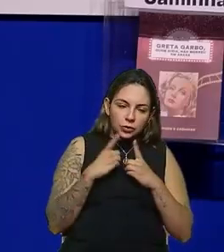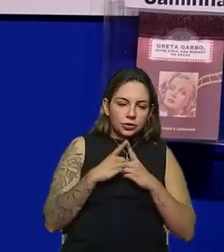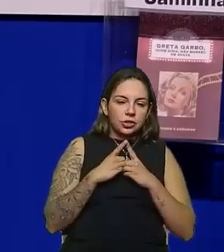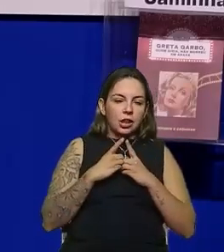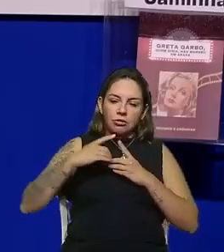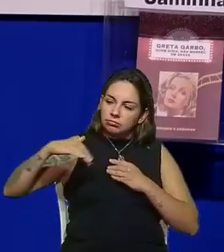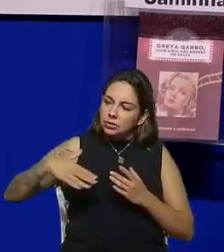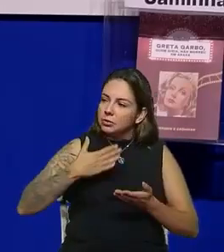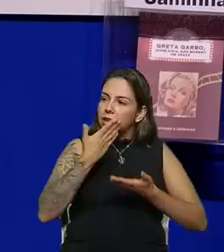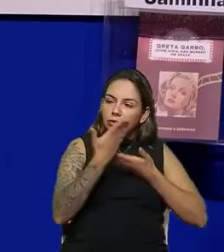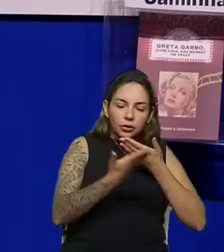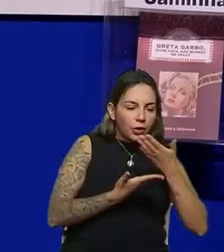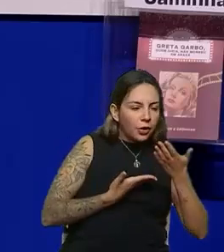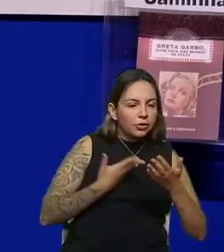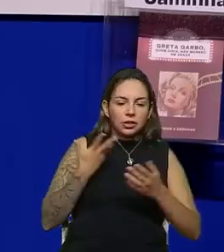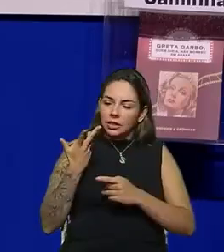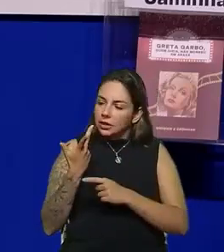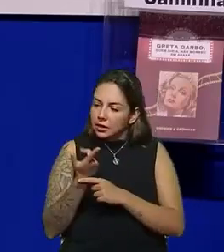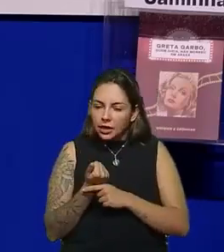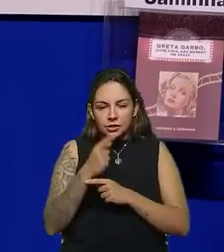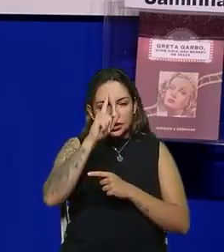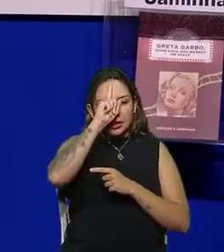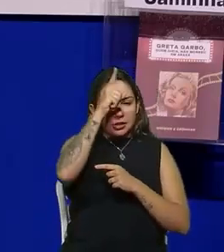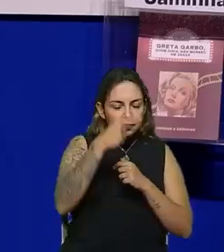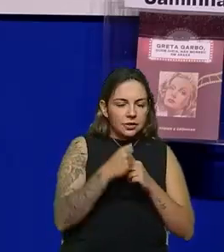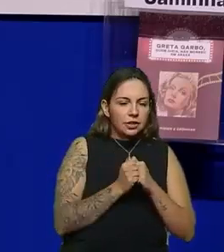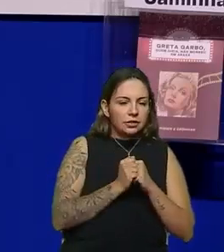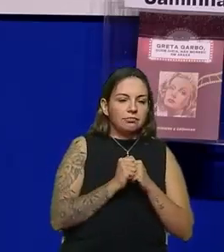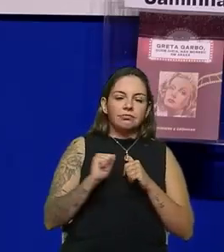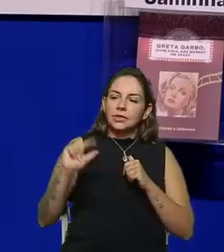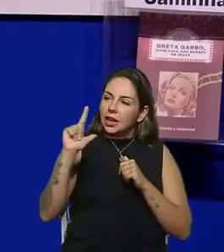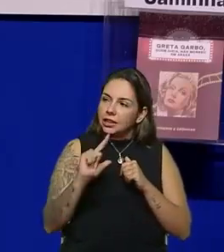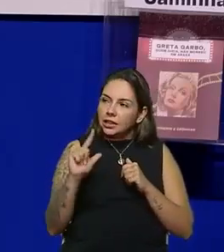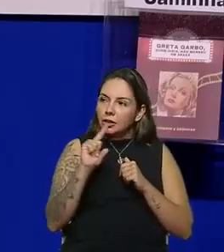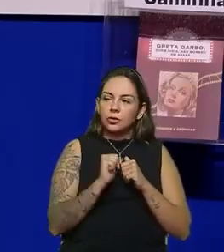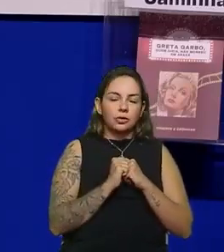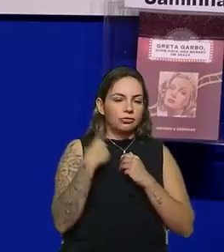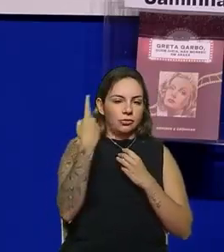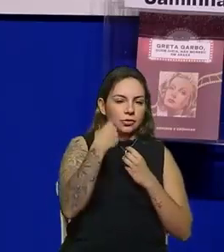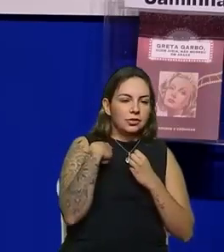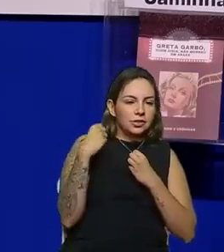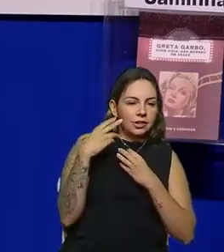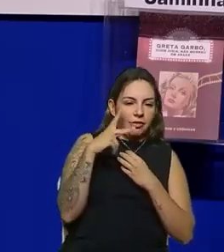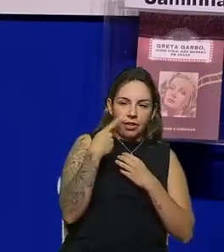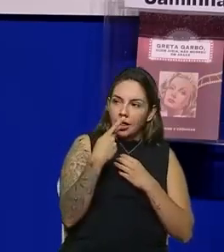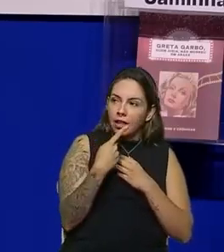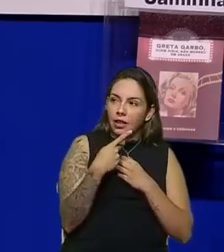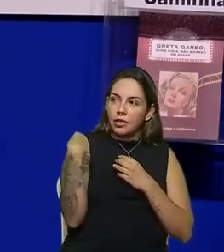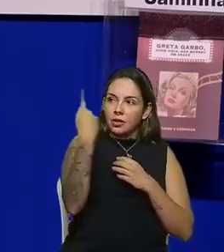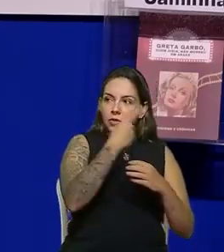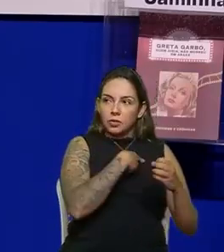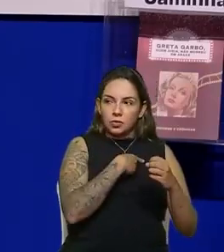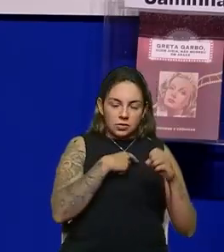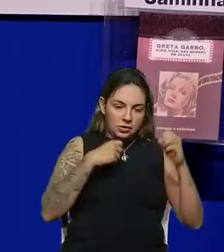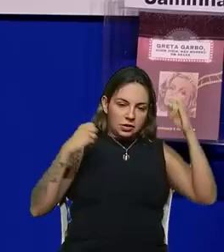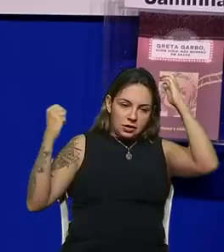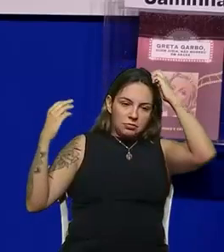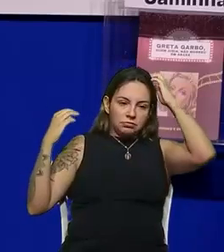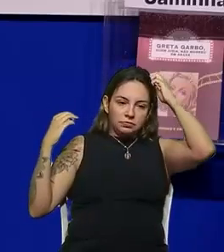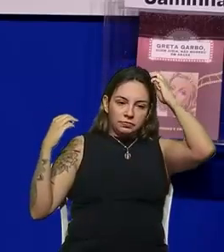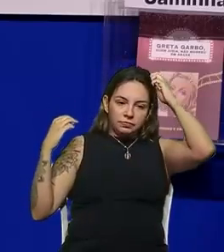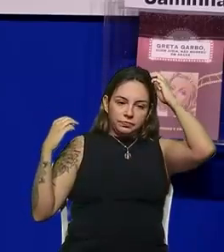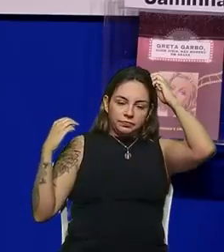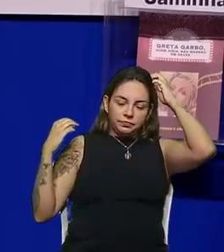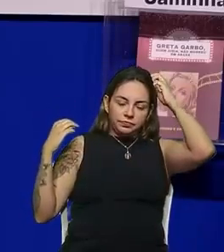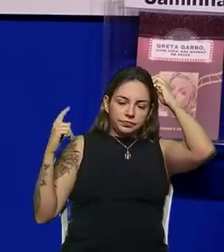caminho da conciliação, o caminho da arte, da criatividade, da literatura, que nos ensina a falar, que nos educa.